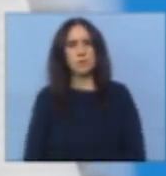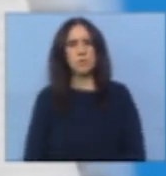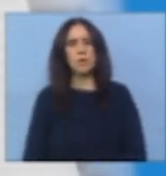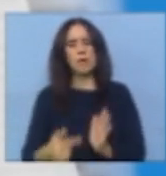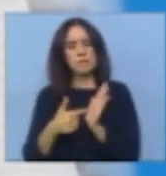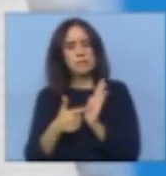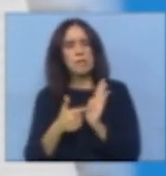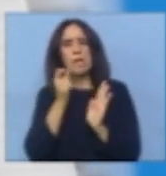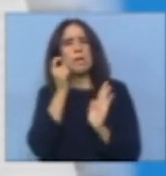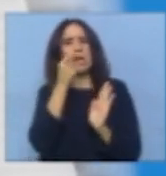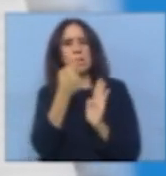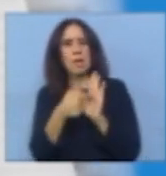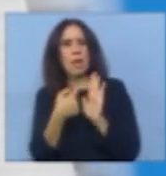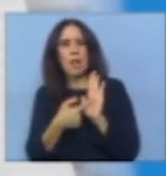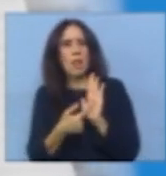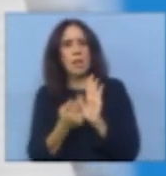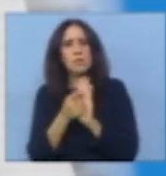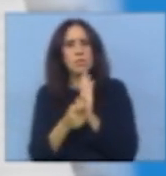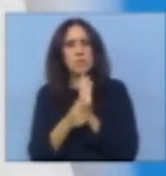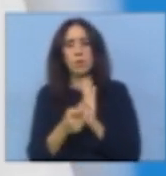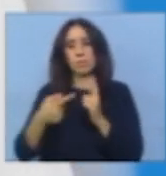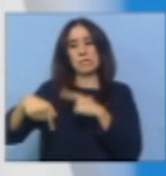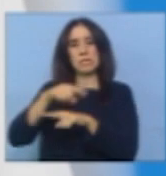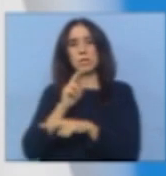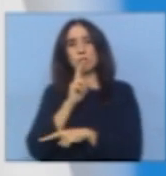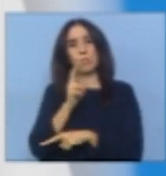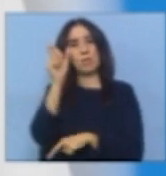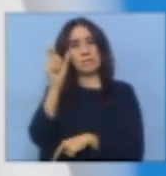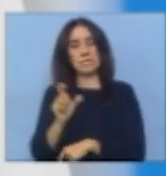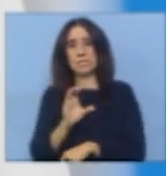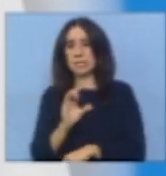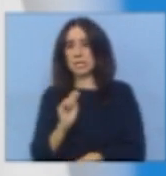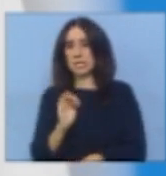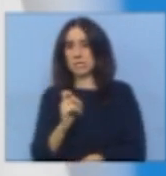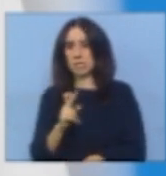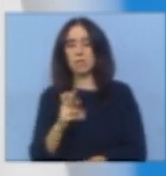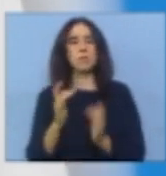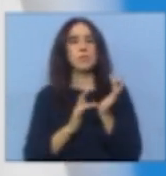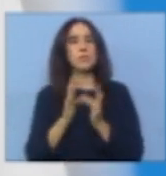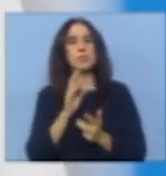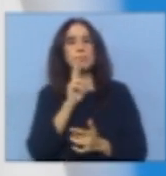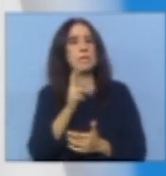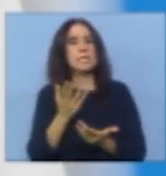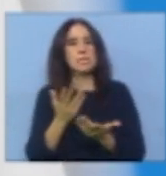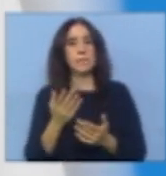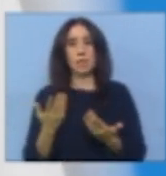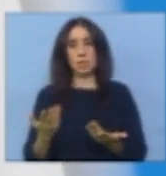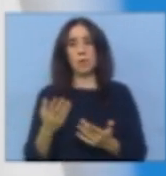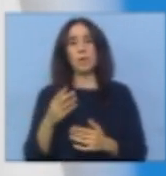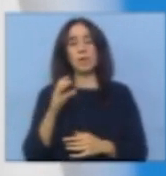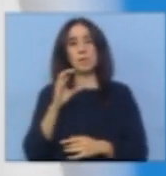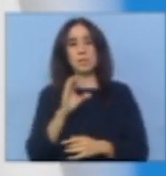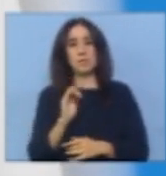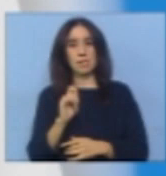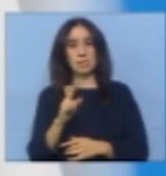esta inscrição? Eles responderam: De César. Disse-lhes então Jesus: Então dai a